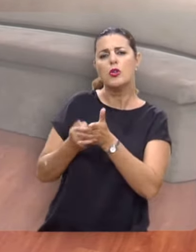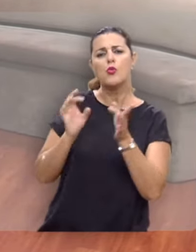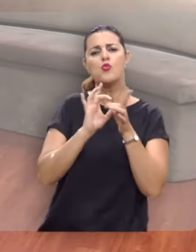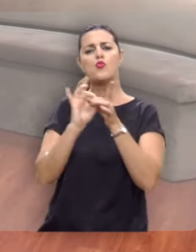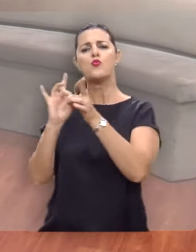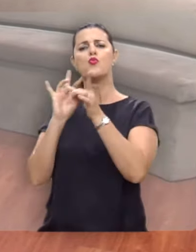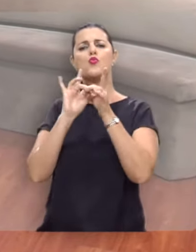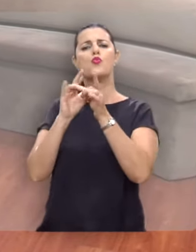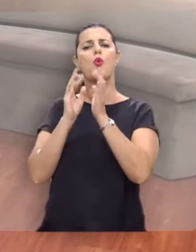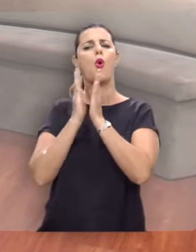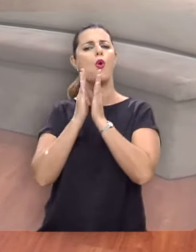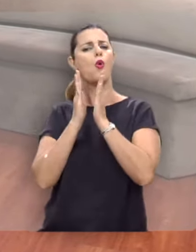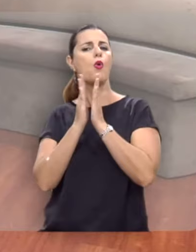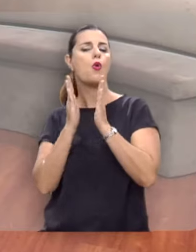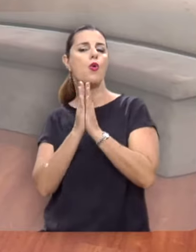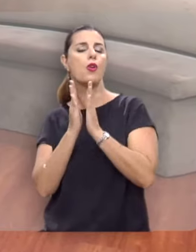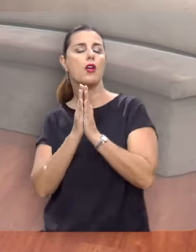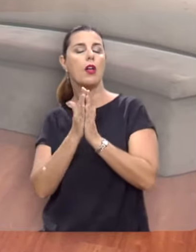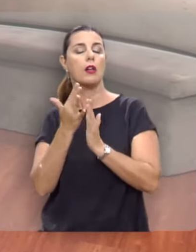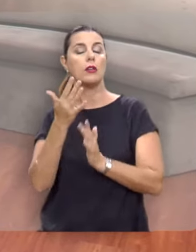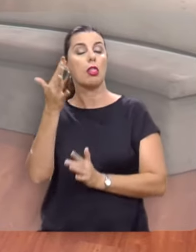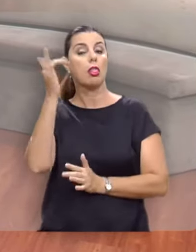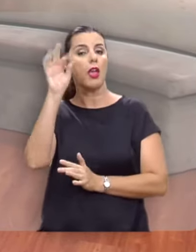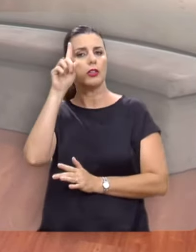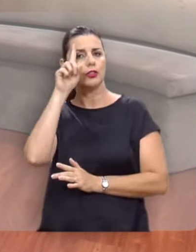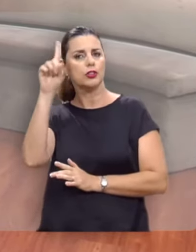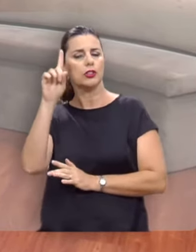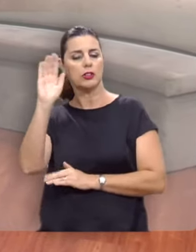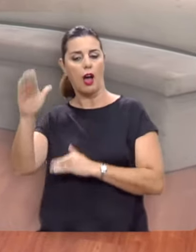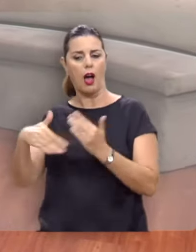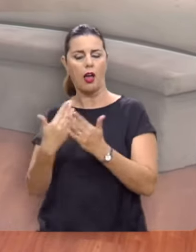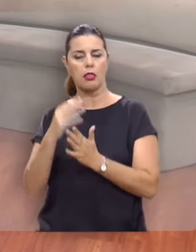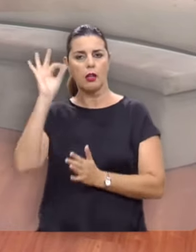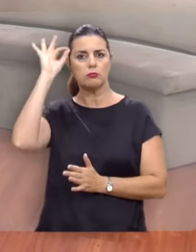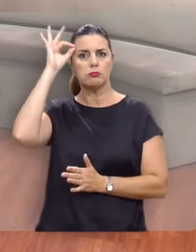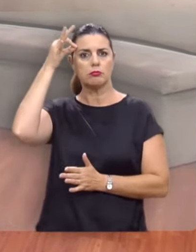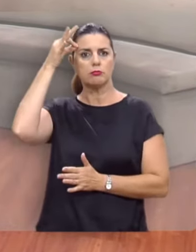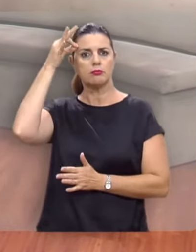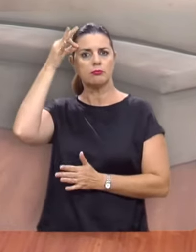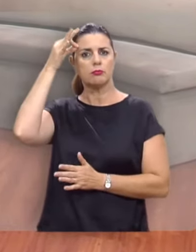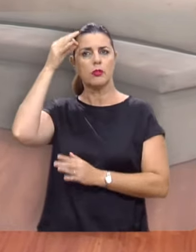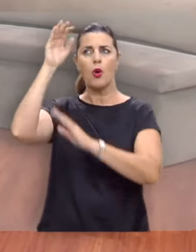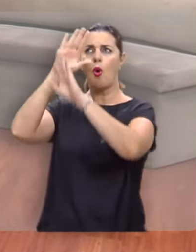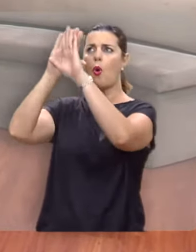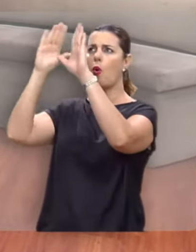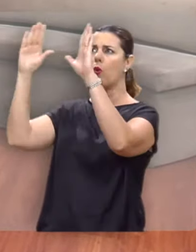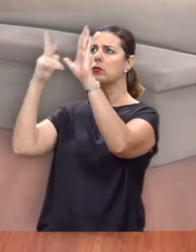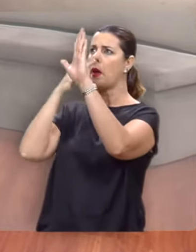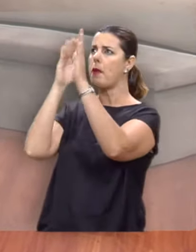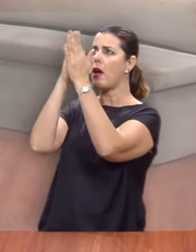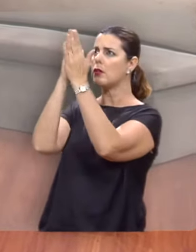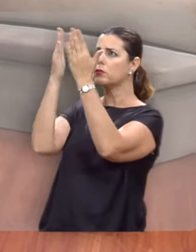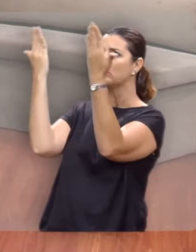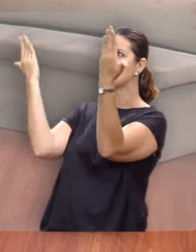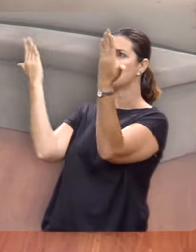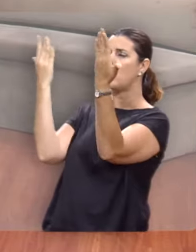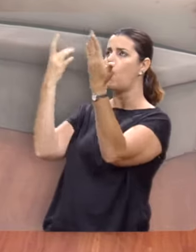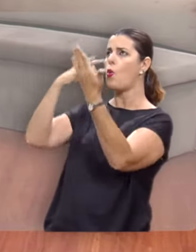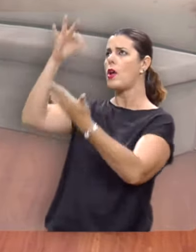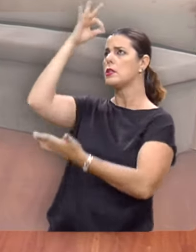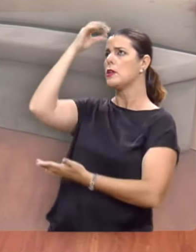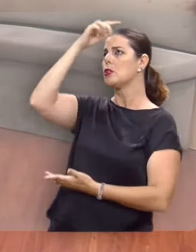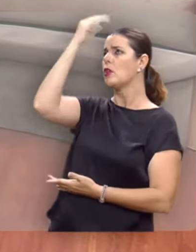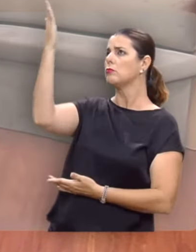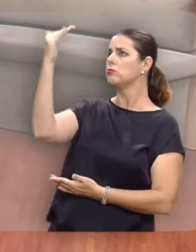oração. E durante 10 dias, até que de repente os céus se fenderam, o